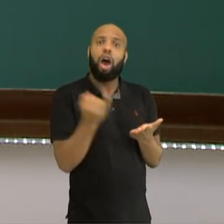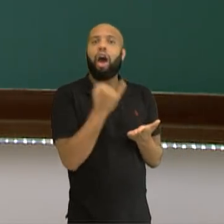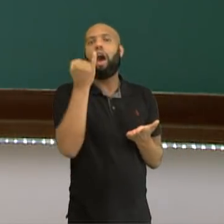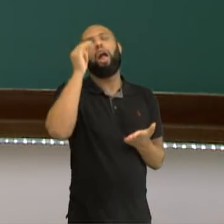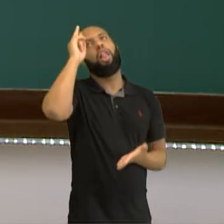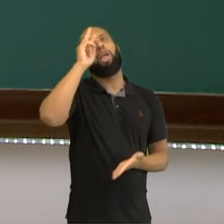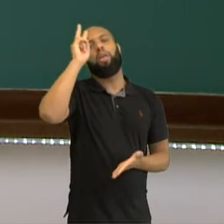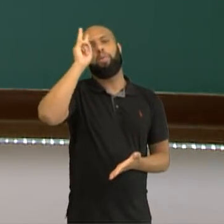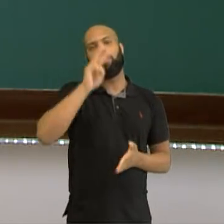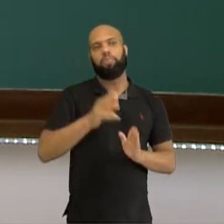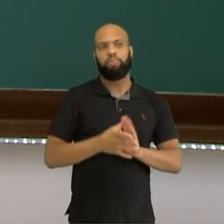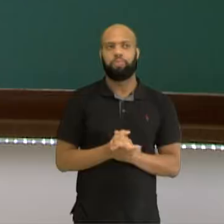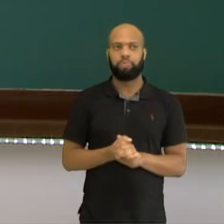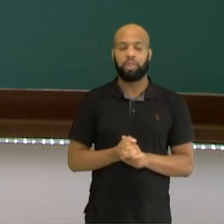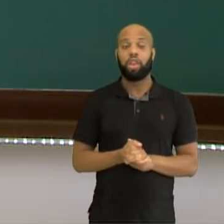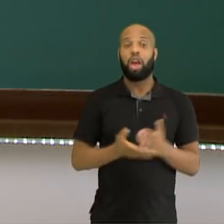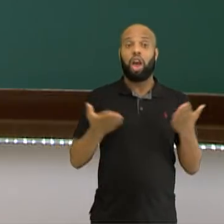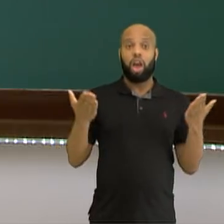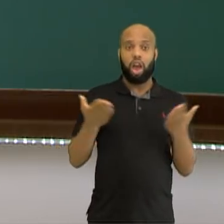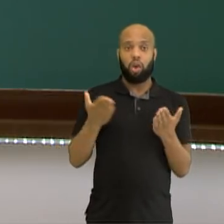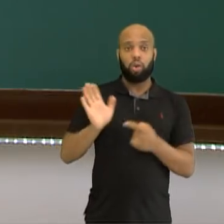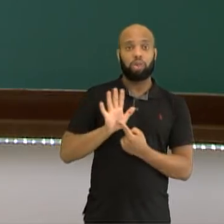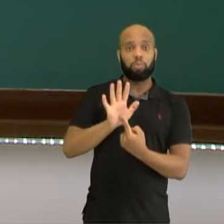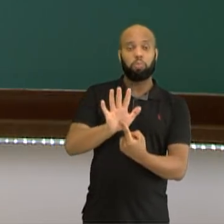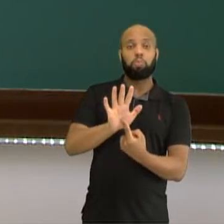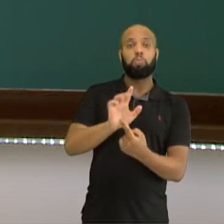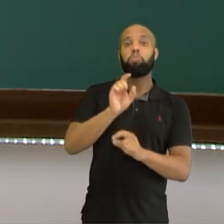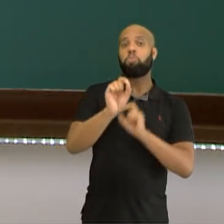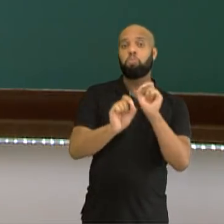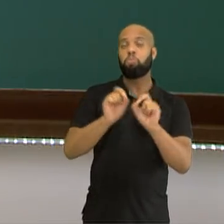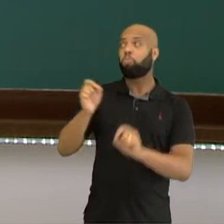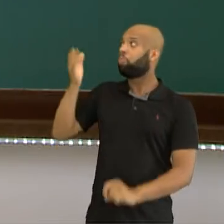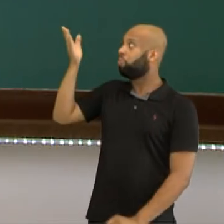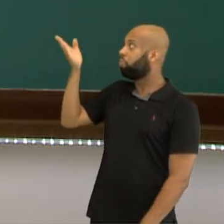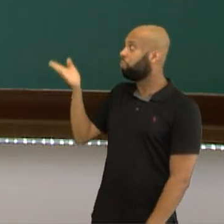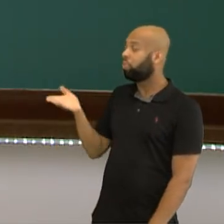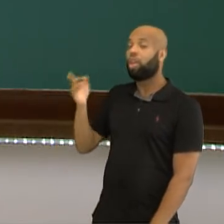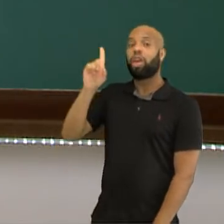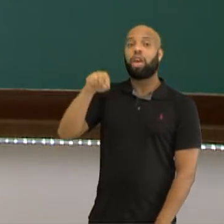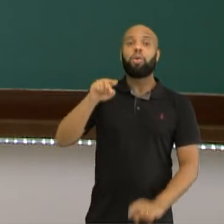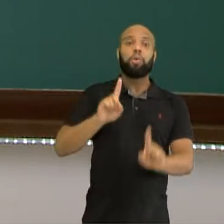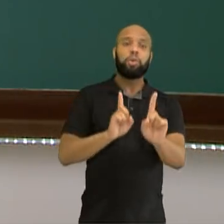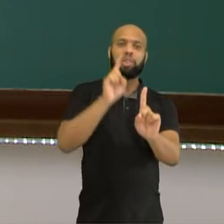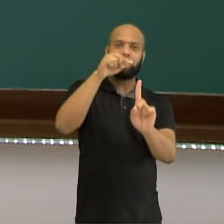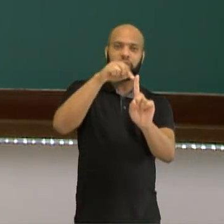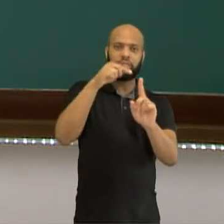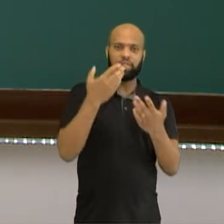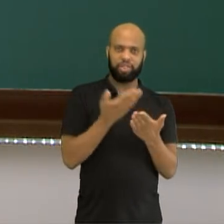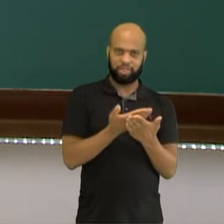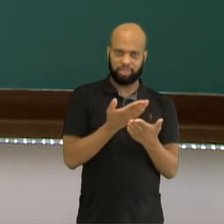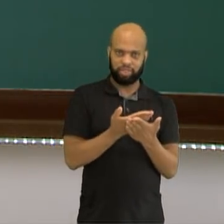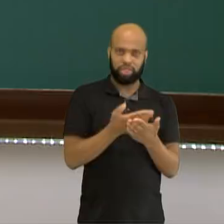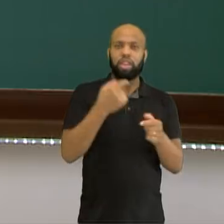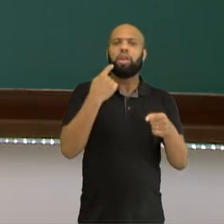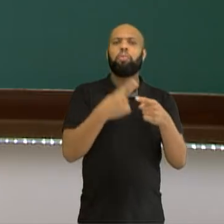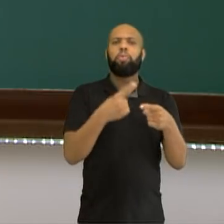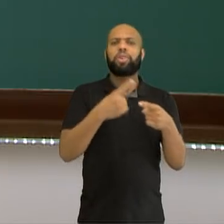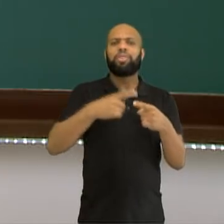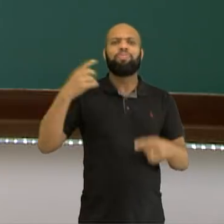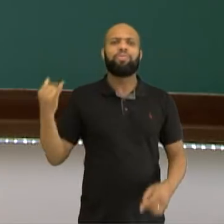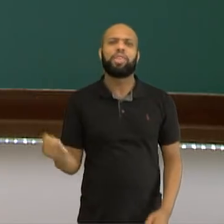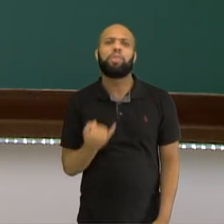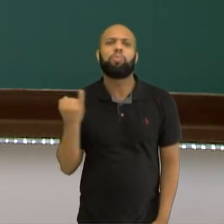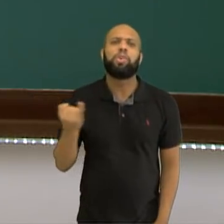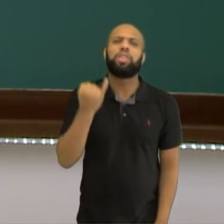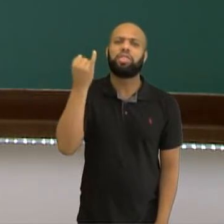começar? Eu trago aqui para vocês os objetivos da nossa aula. Ou seja, por que é importante conhecer